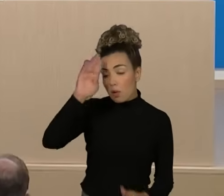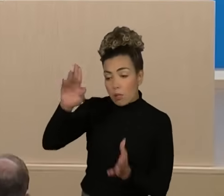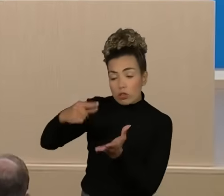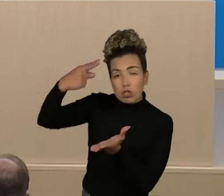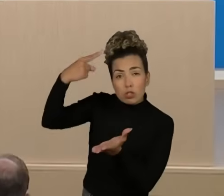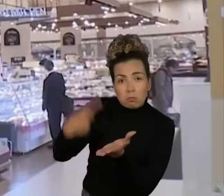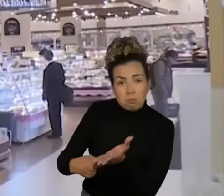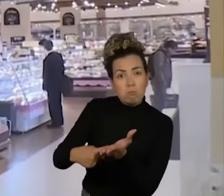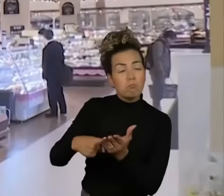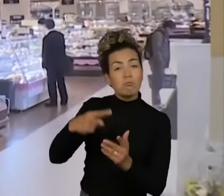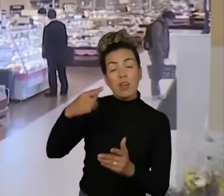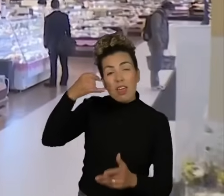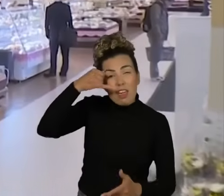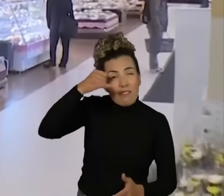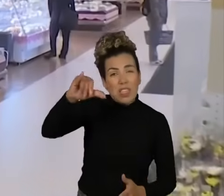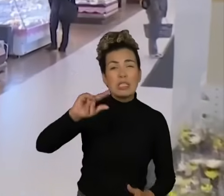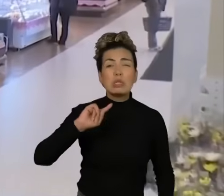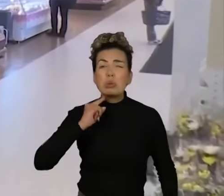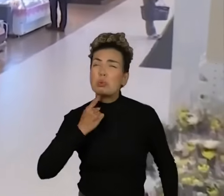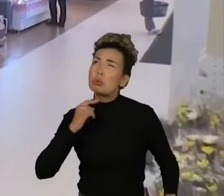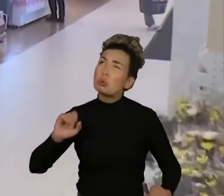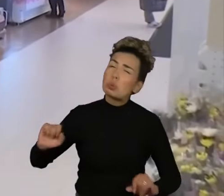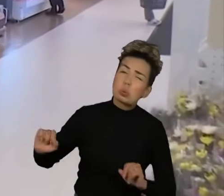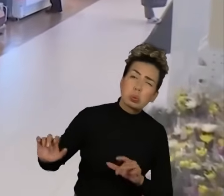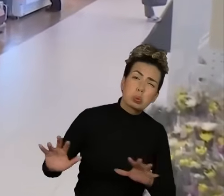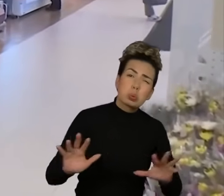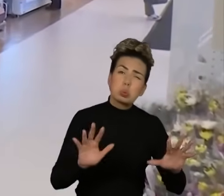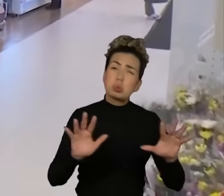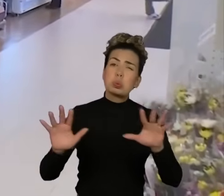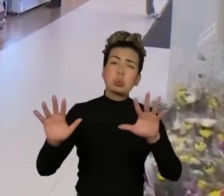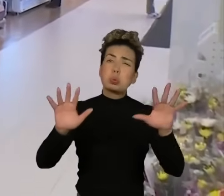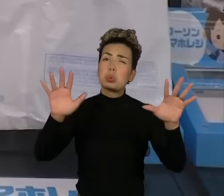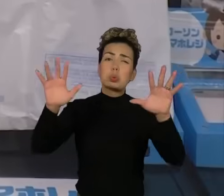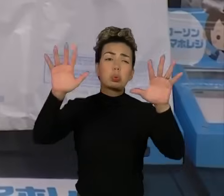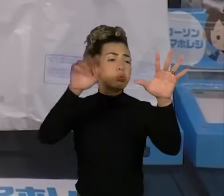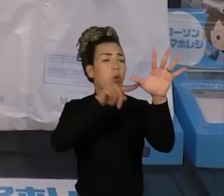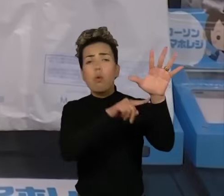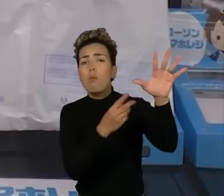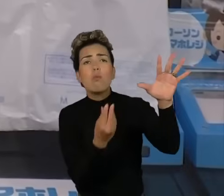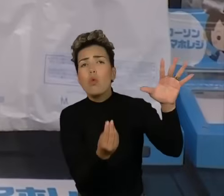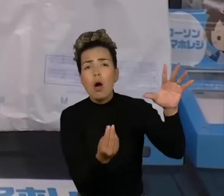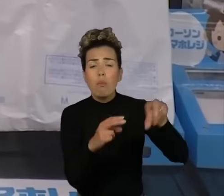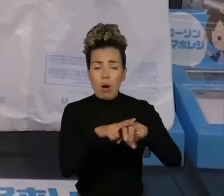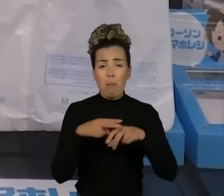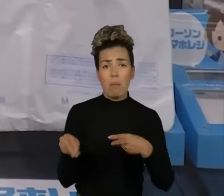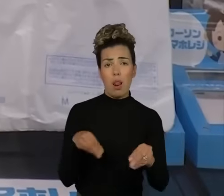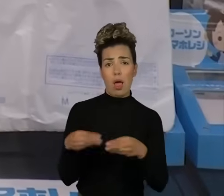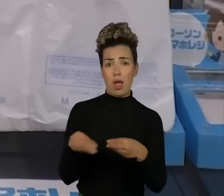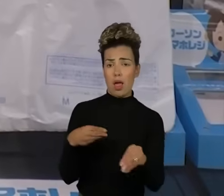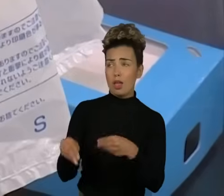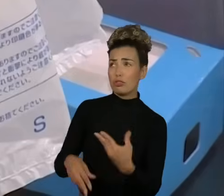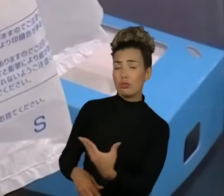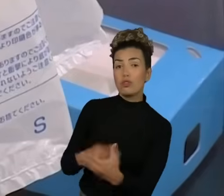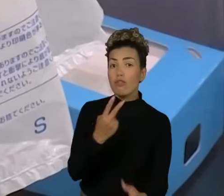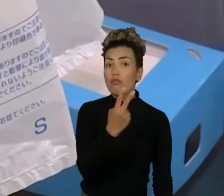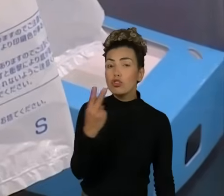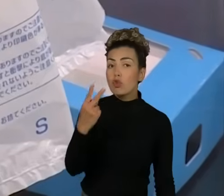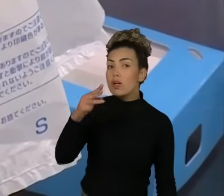problema grave, a poluição do planeta por plásticos. A cada ano, 22 milhões